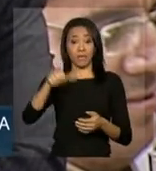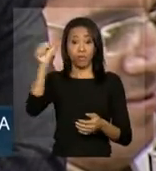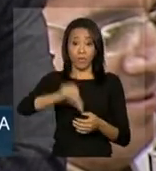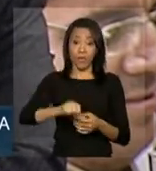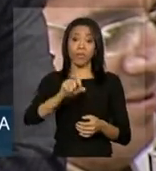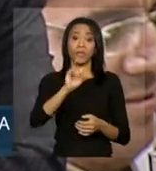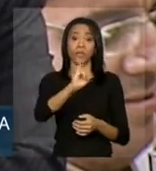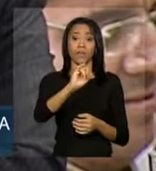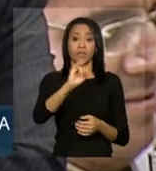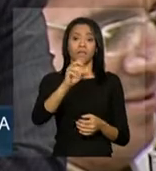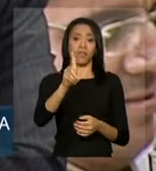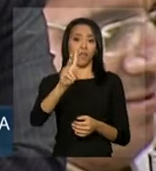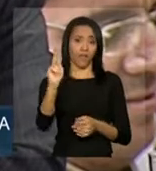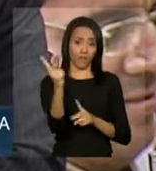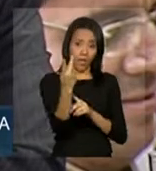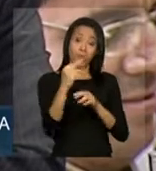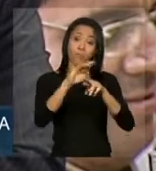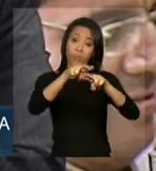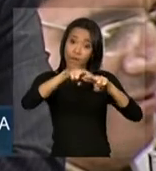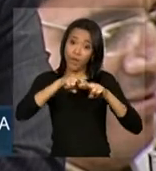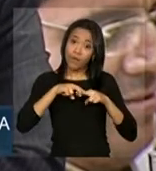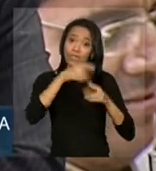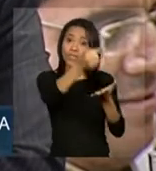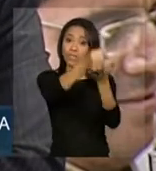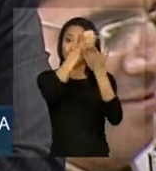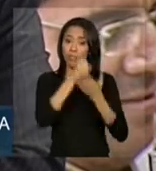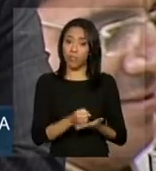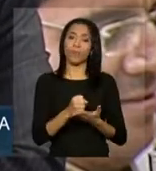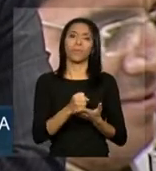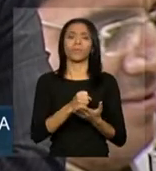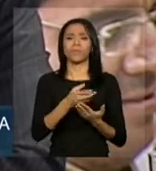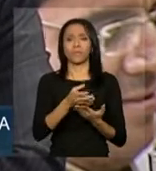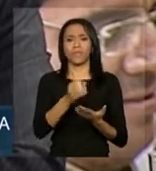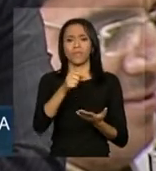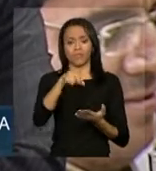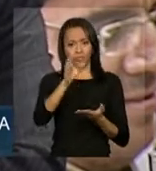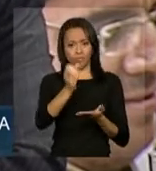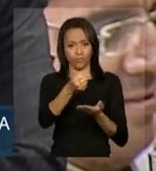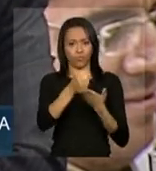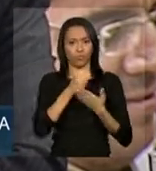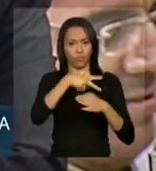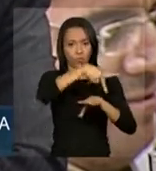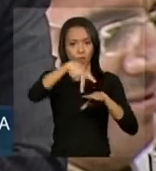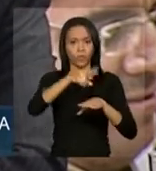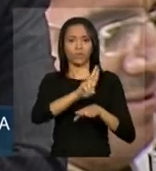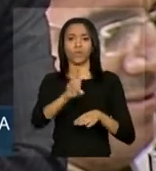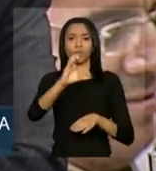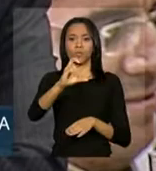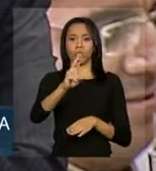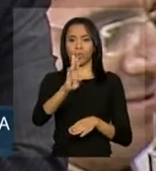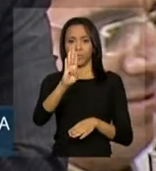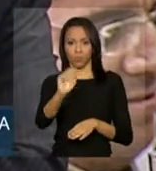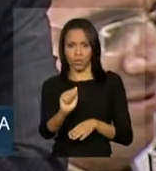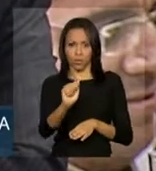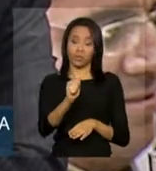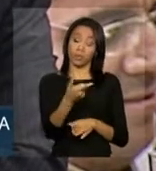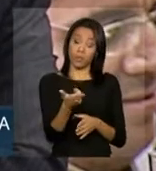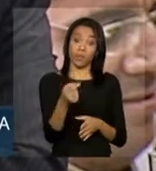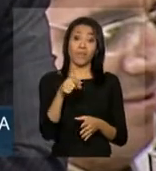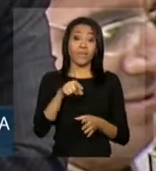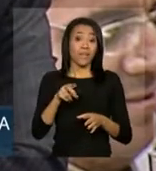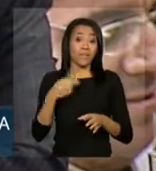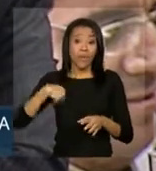profissionais médicos por conta da cooperação internacional que nós fizemos com o Ministério da Saúde Cuba então isso só reforça temos que usar todas